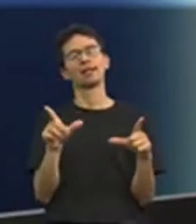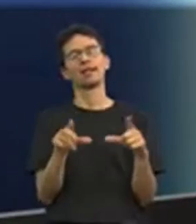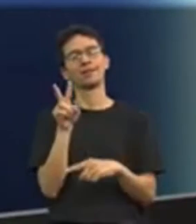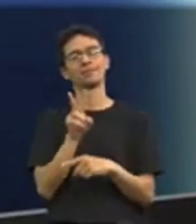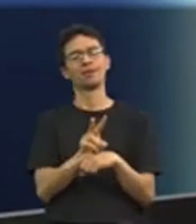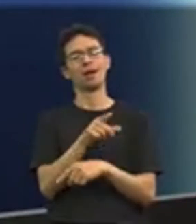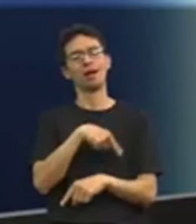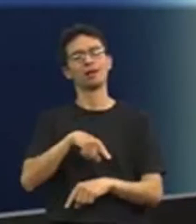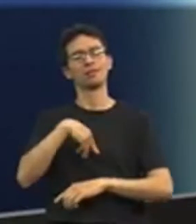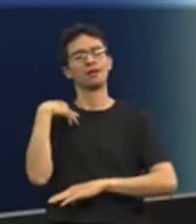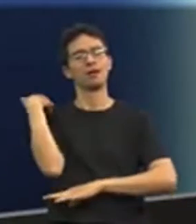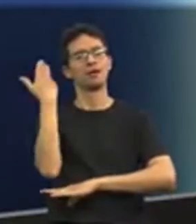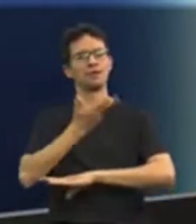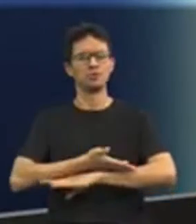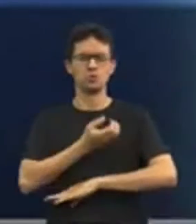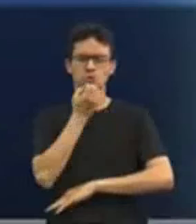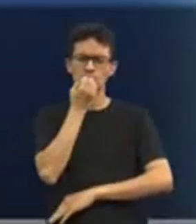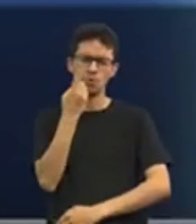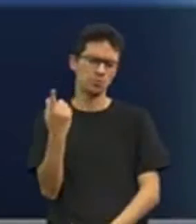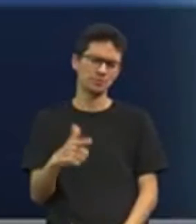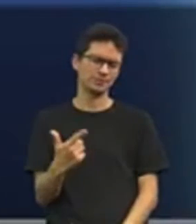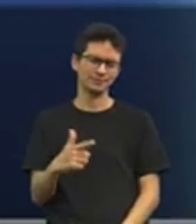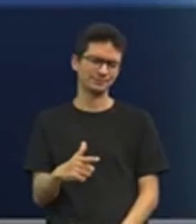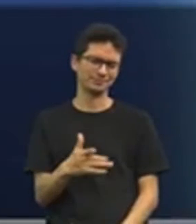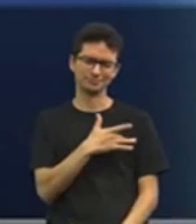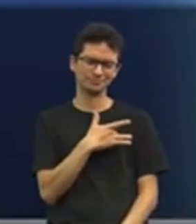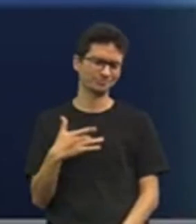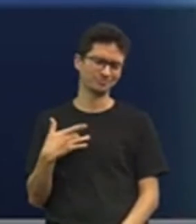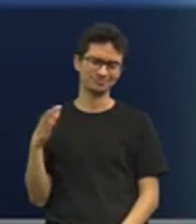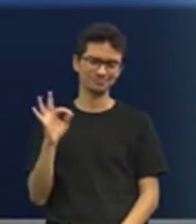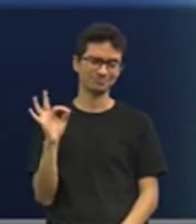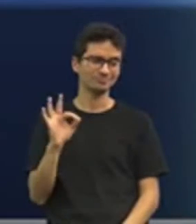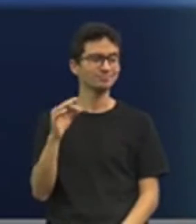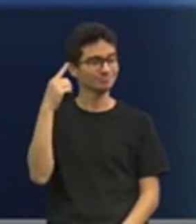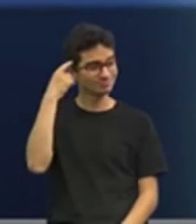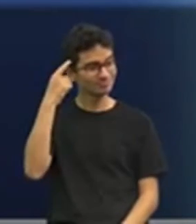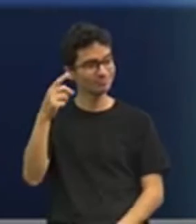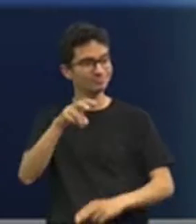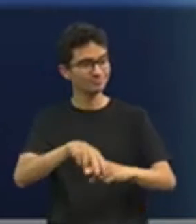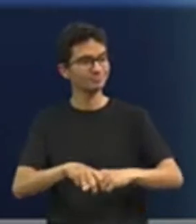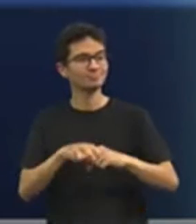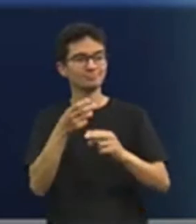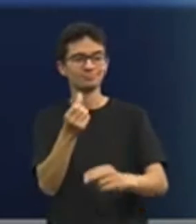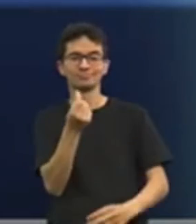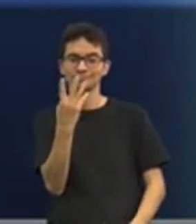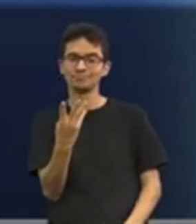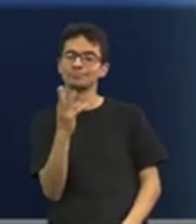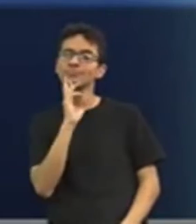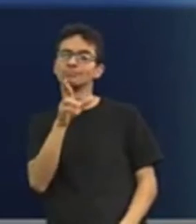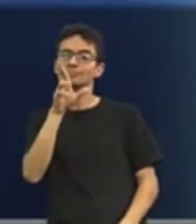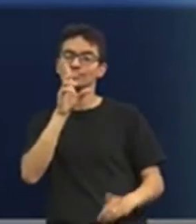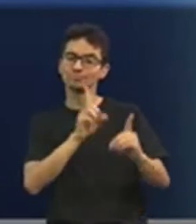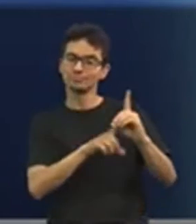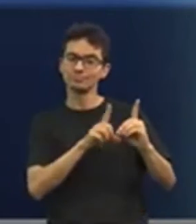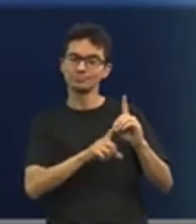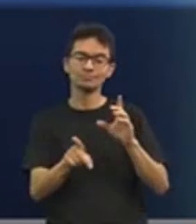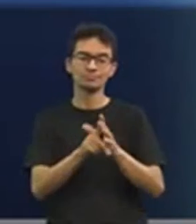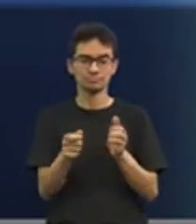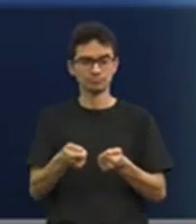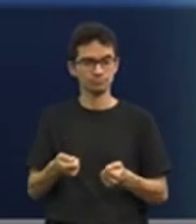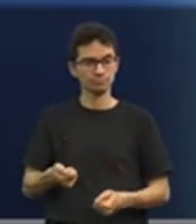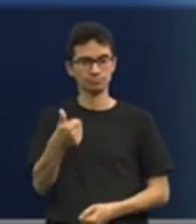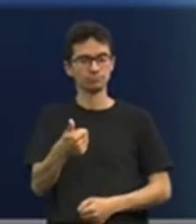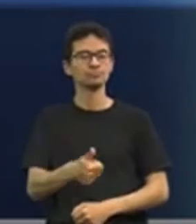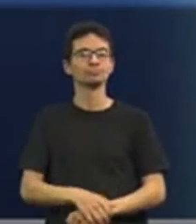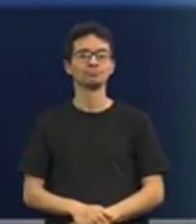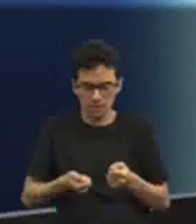é sedentário não é tão saudável portanto na questão 64 você deve ter respondido letra d de